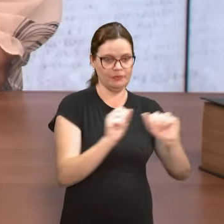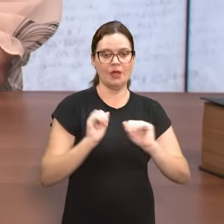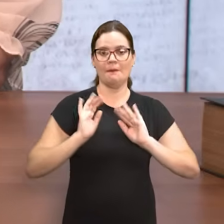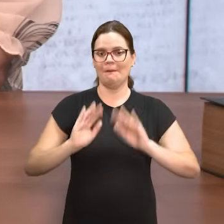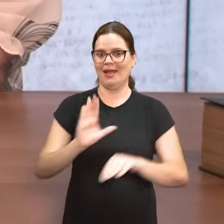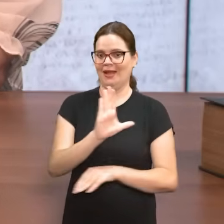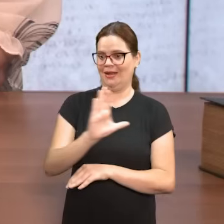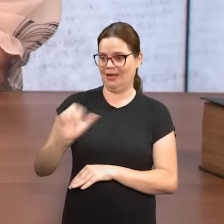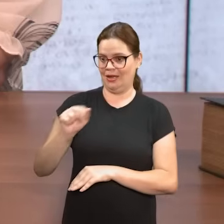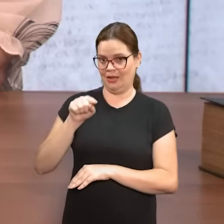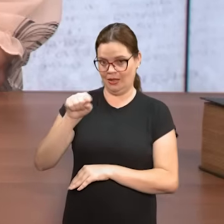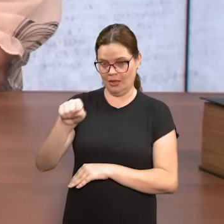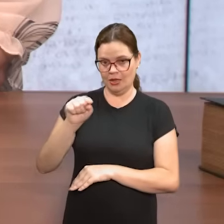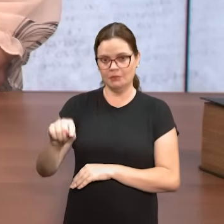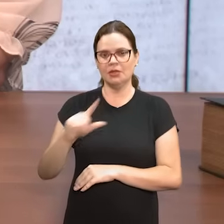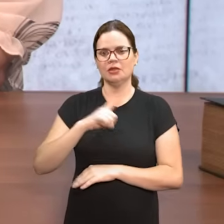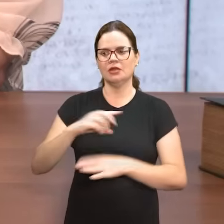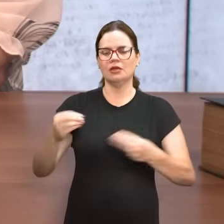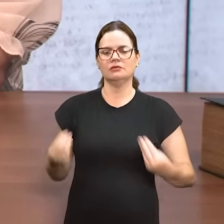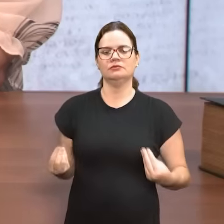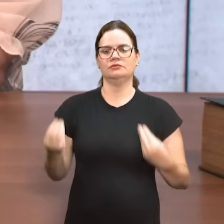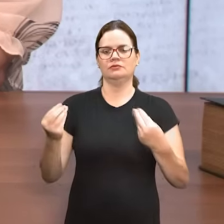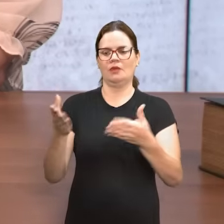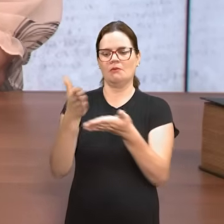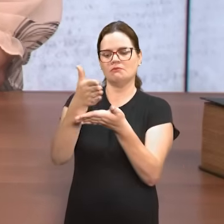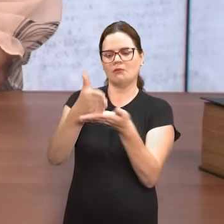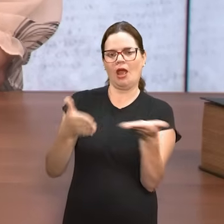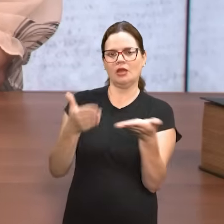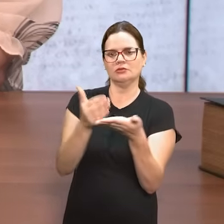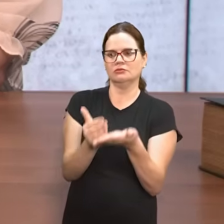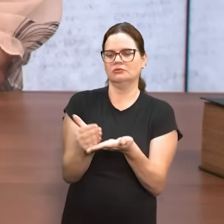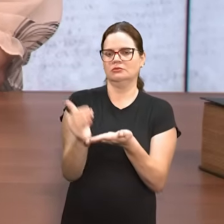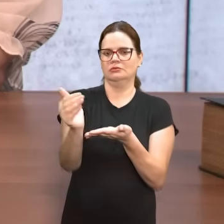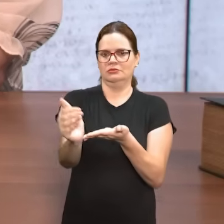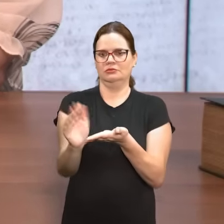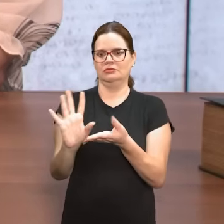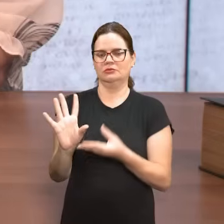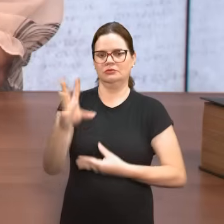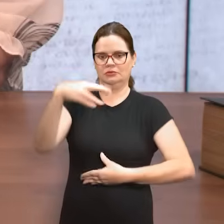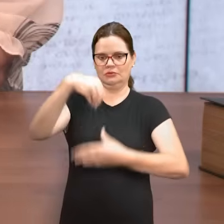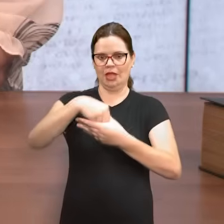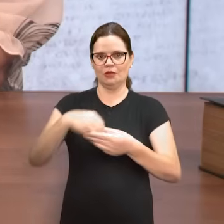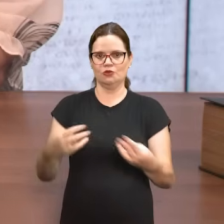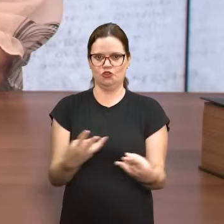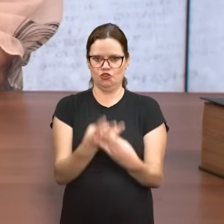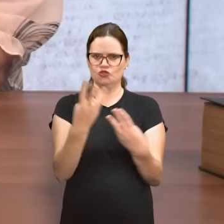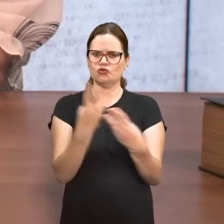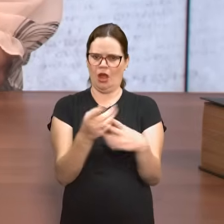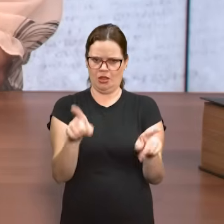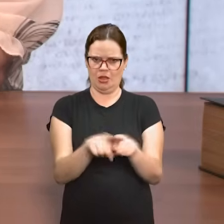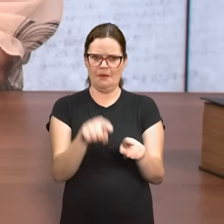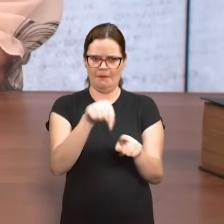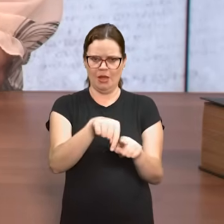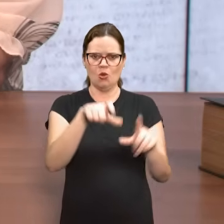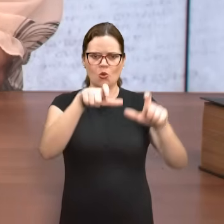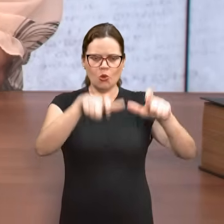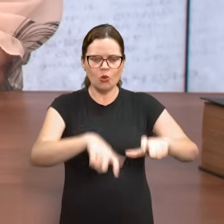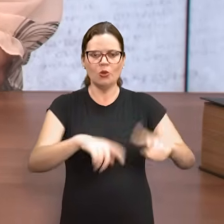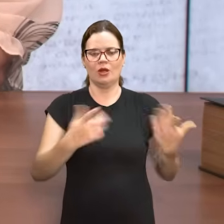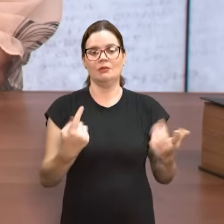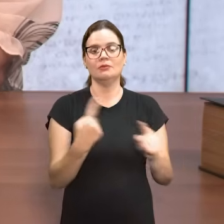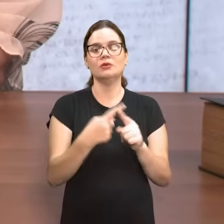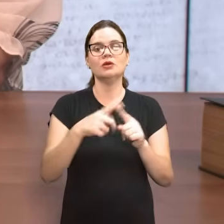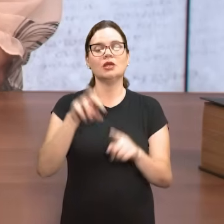de Jefoné, deu uma parte no meio dos filhos de Judá, conforme ao dito